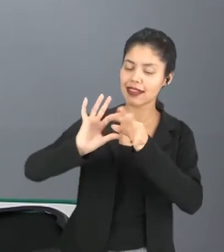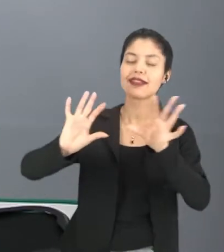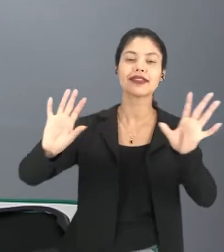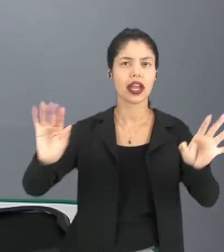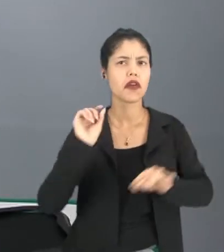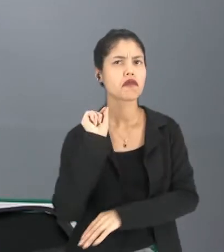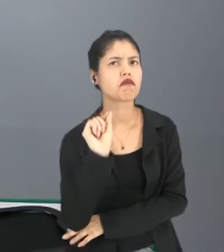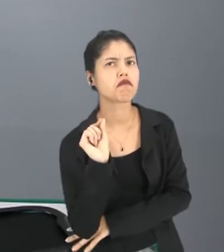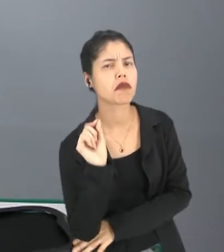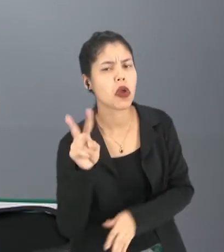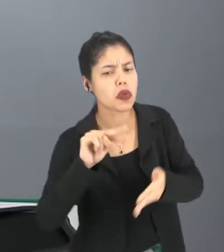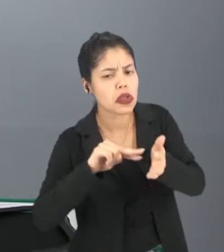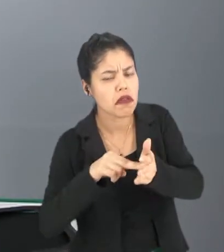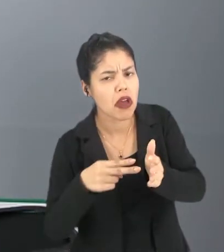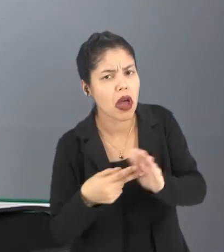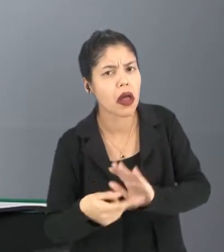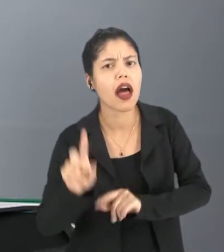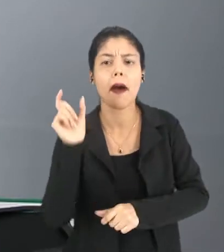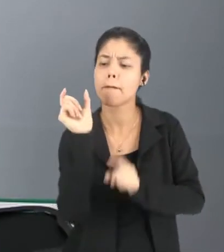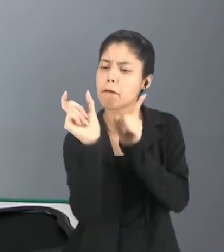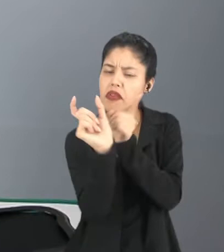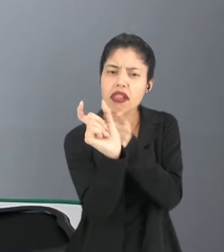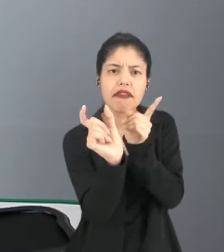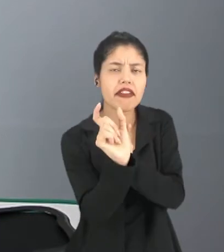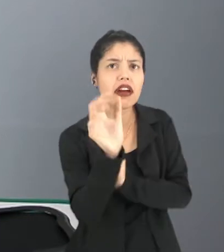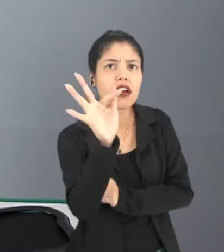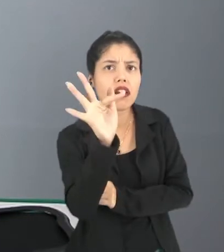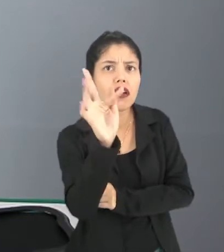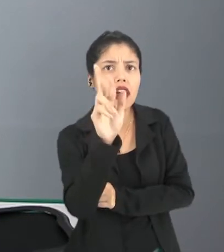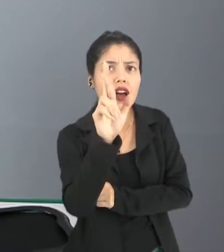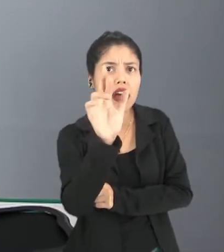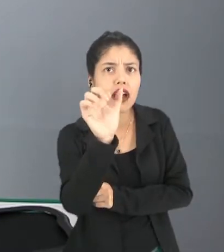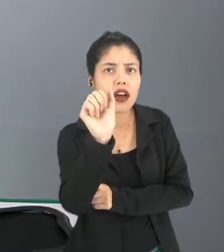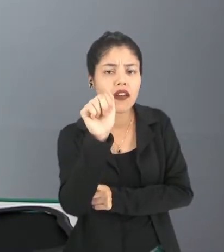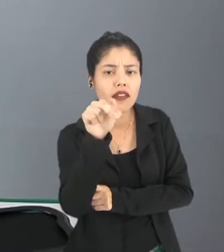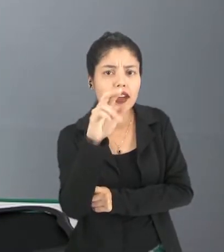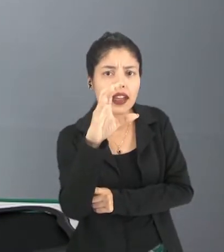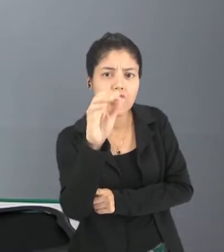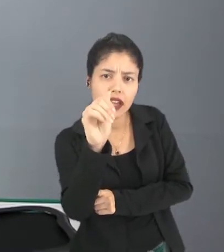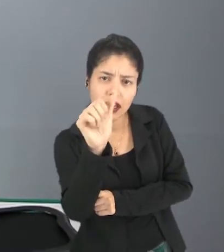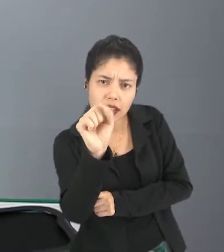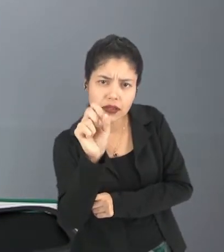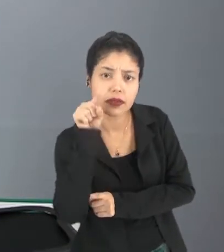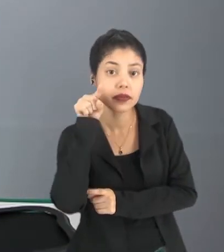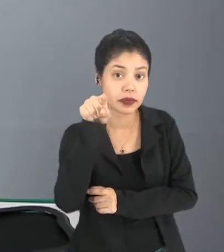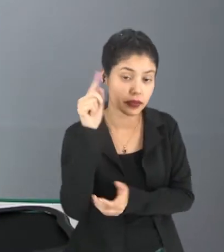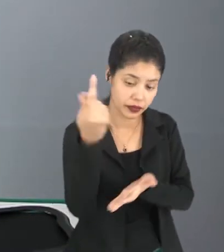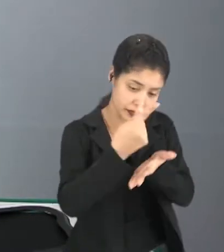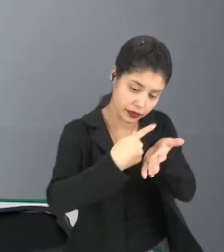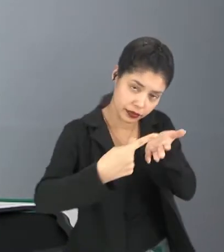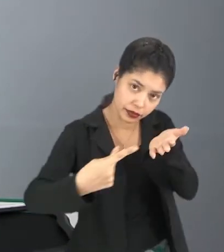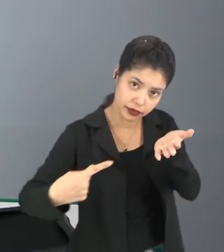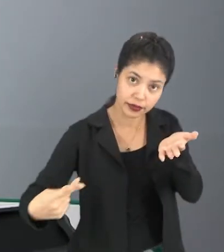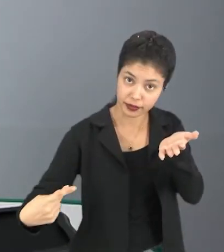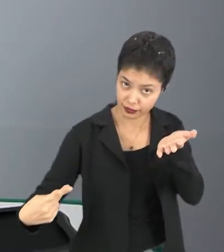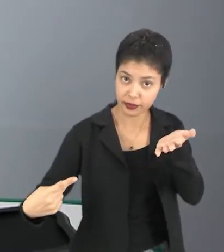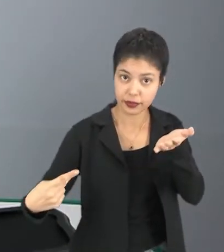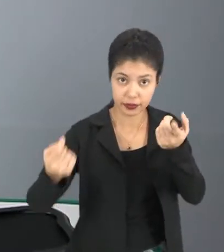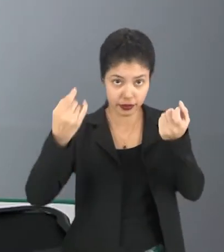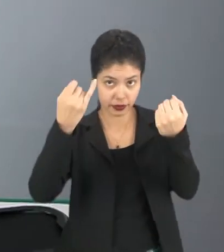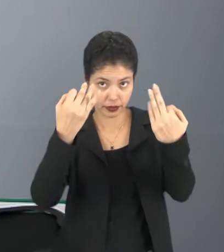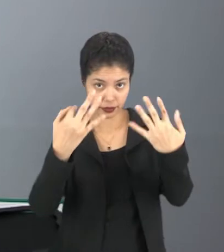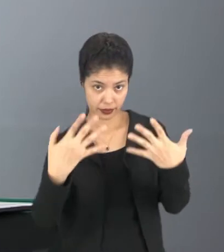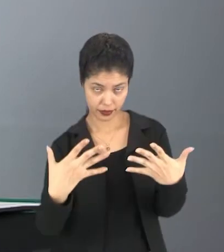Vocês sabem o significado da palavra francas? Nesse poema está falando que